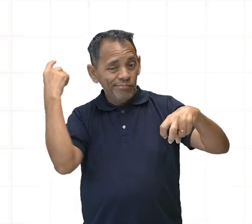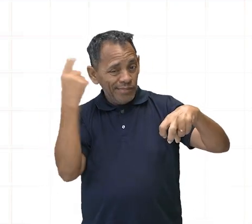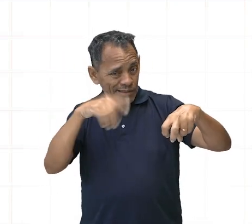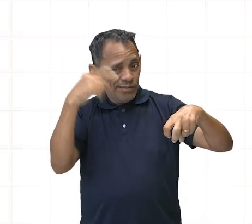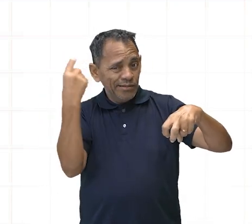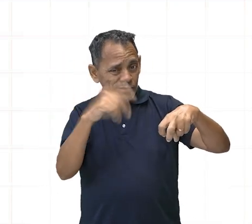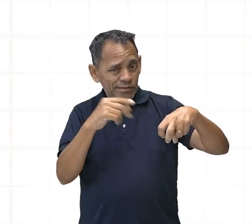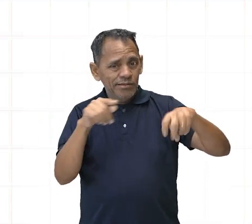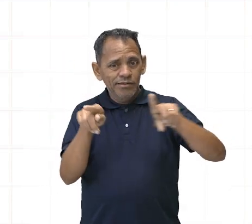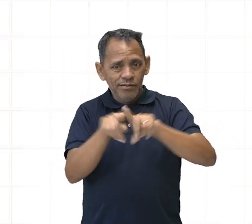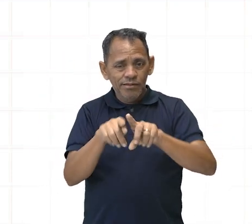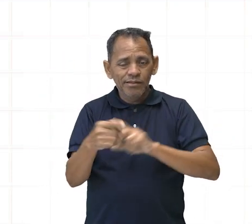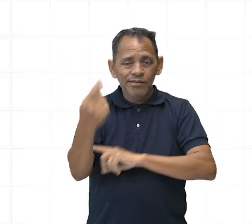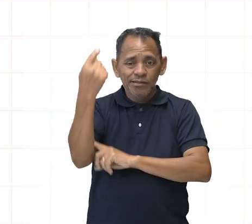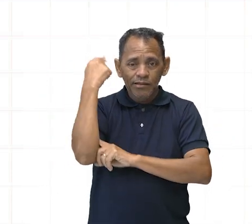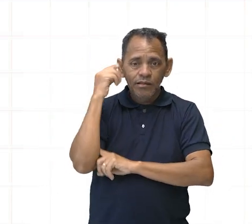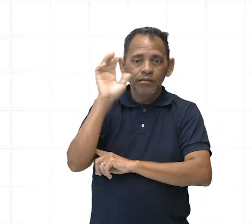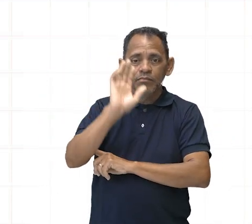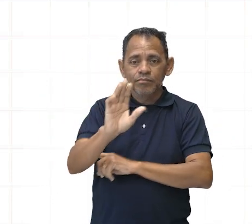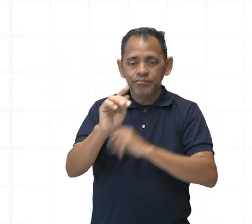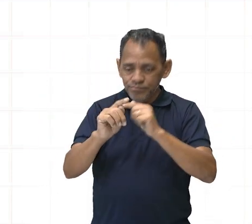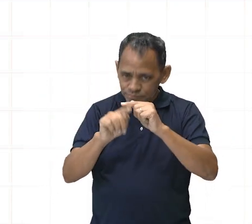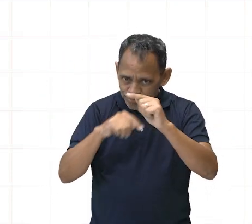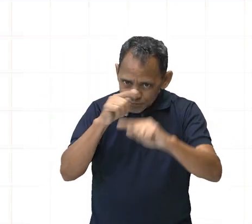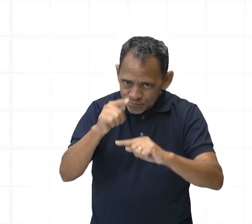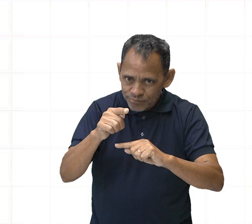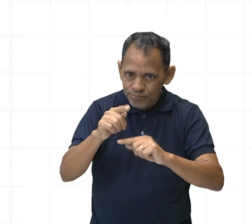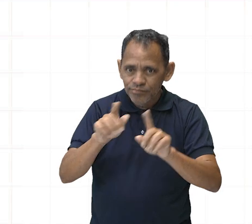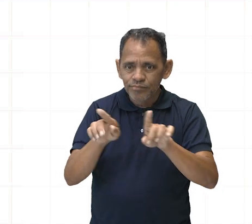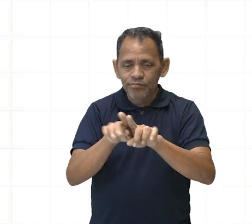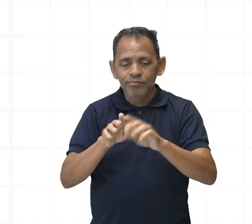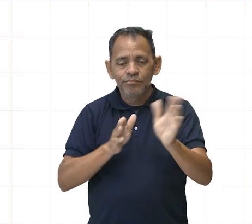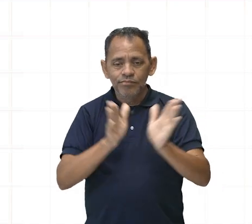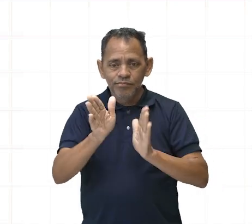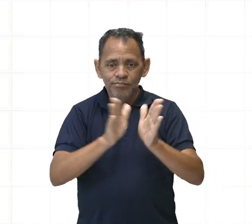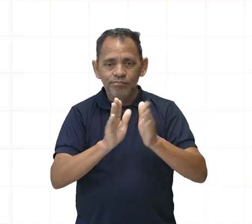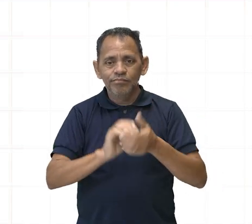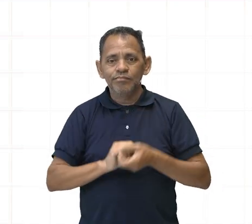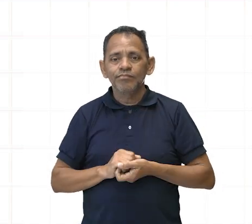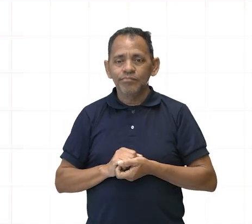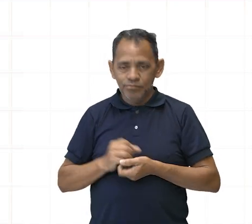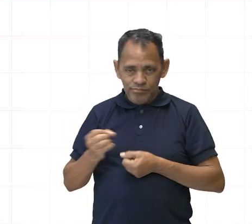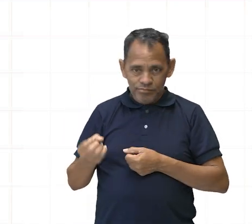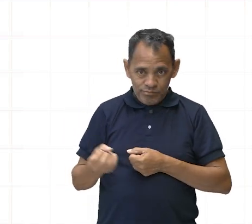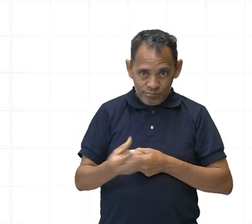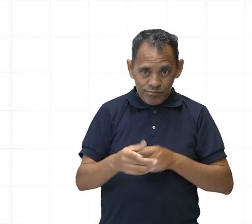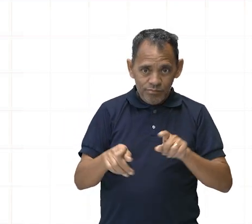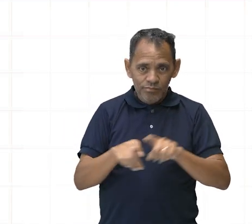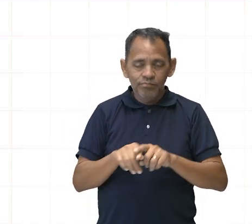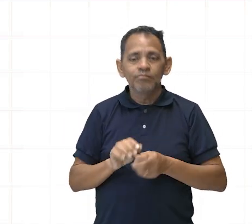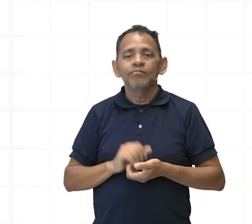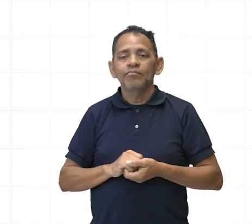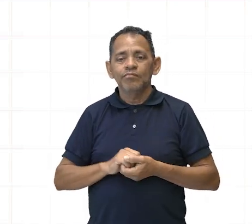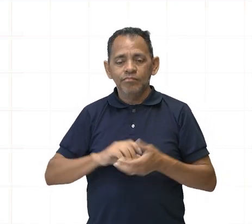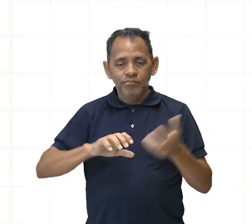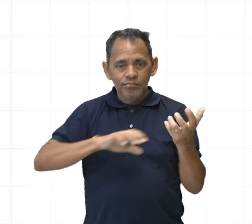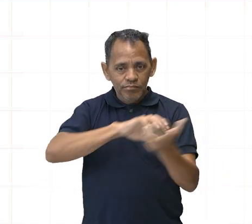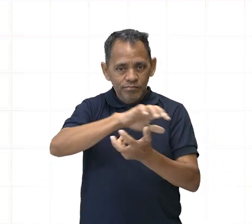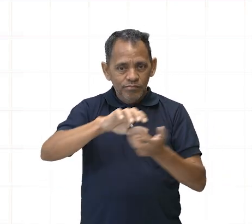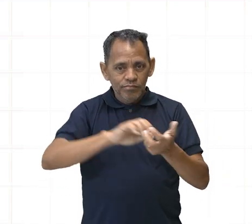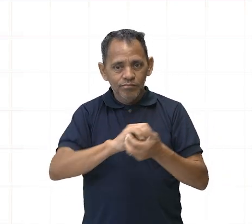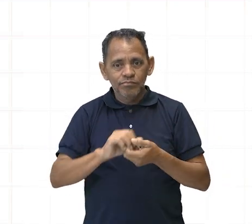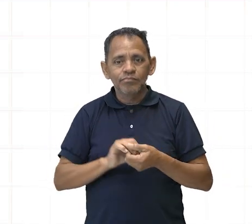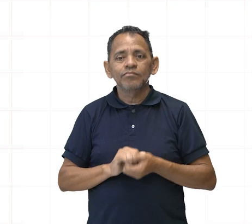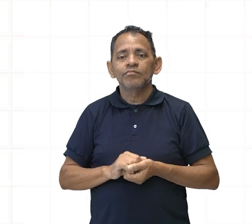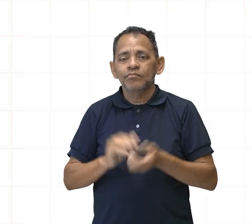a vinda, com o advento do Renascimento, o período aí do Renascimento e da Reforma Protestante,